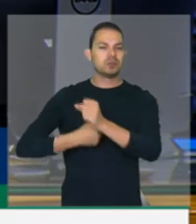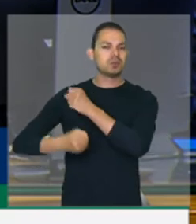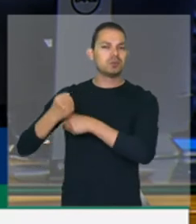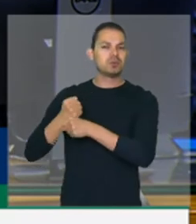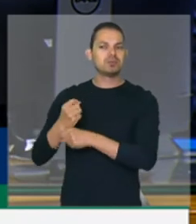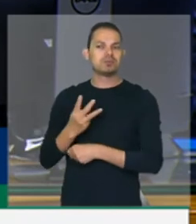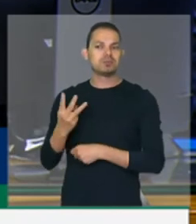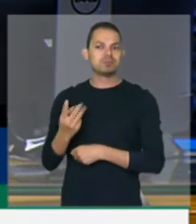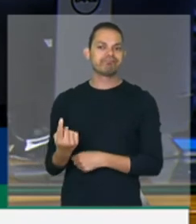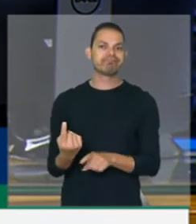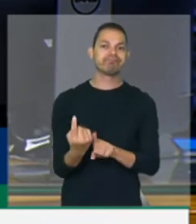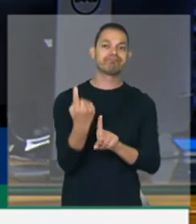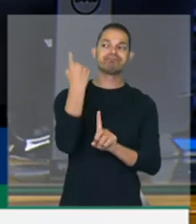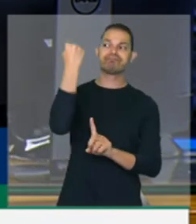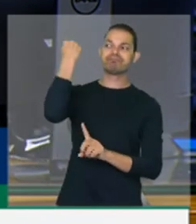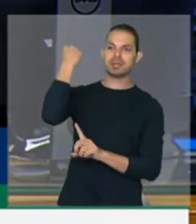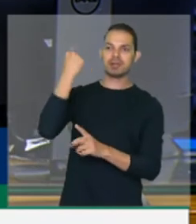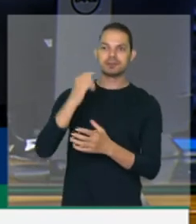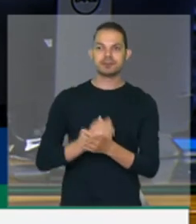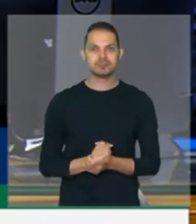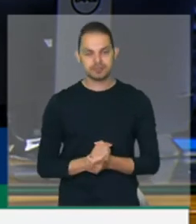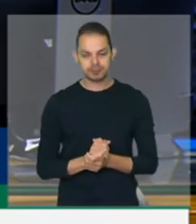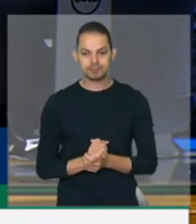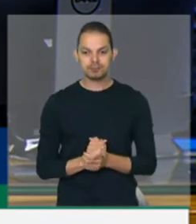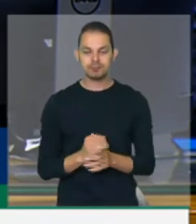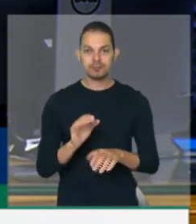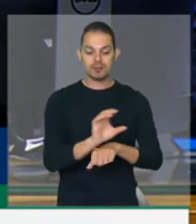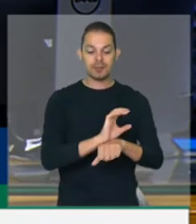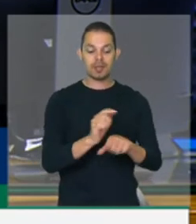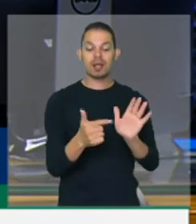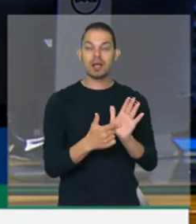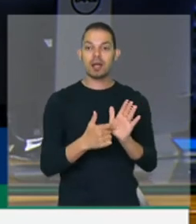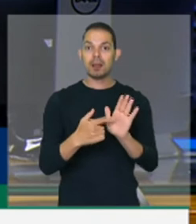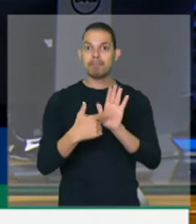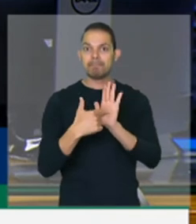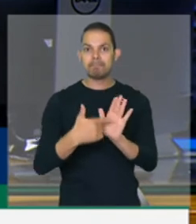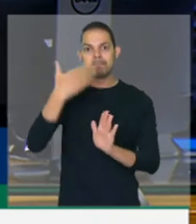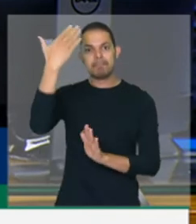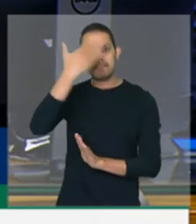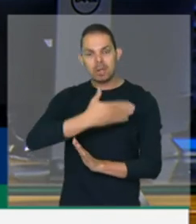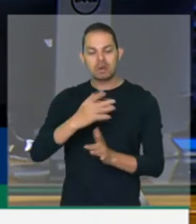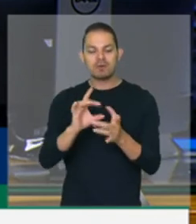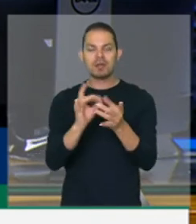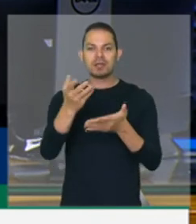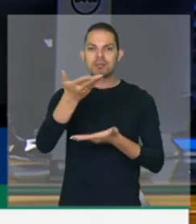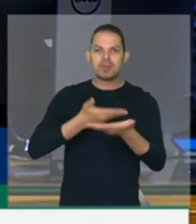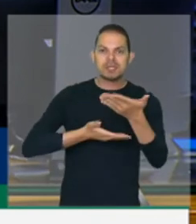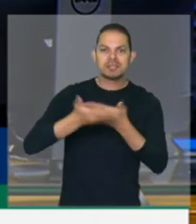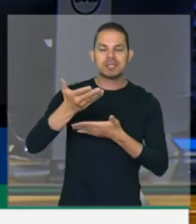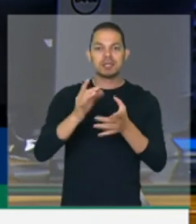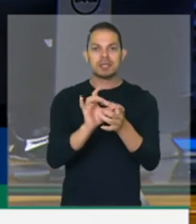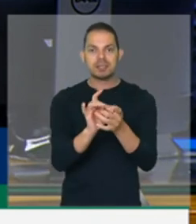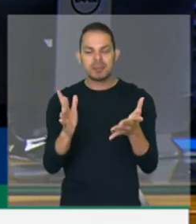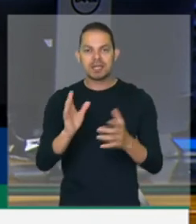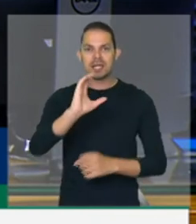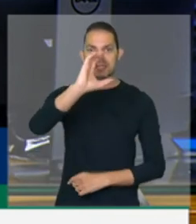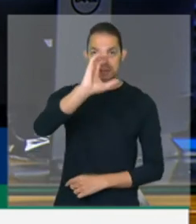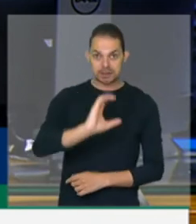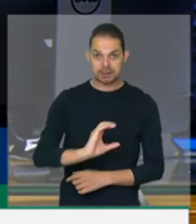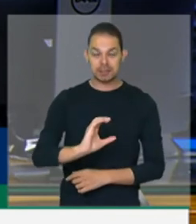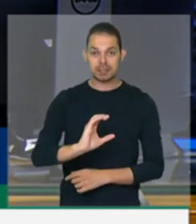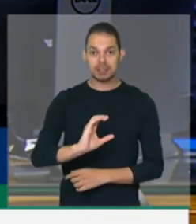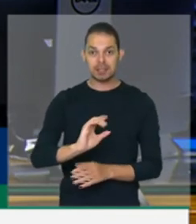anos. Este é o símbolo da nossa democracia, das liberdades e da cidadania,